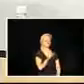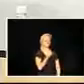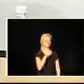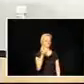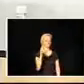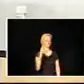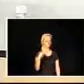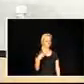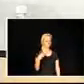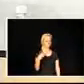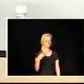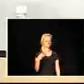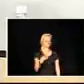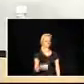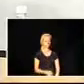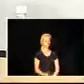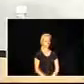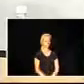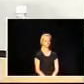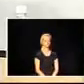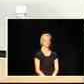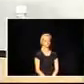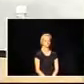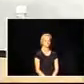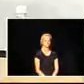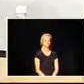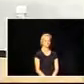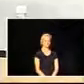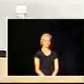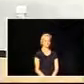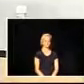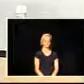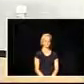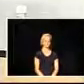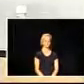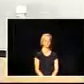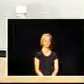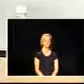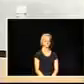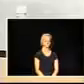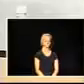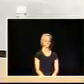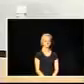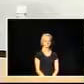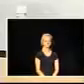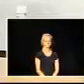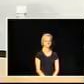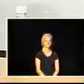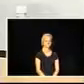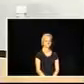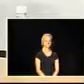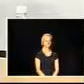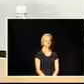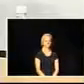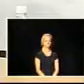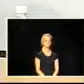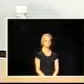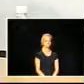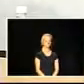53/2014, dispõe sobre denominação de via pública. Rua Augusto César Cortes Pereira, Guará,